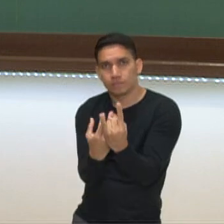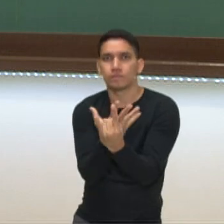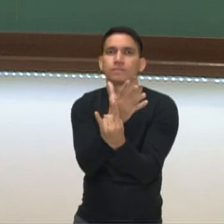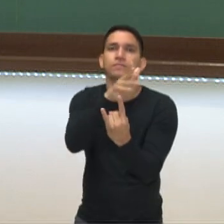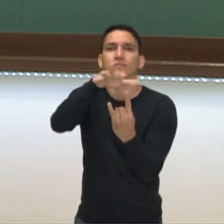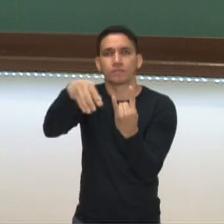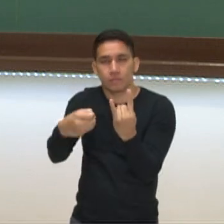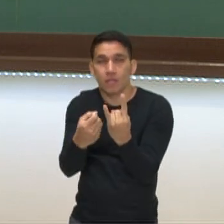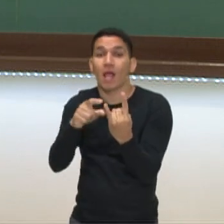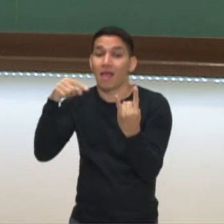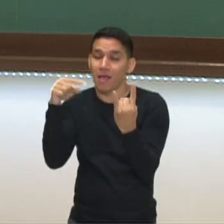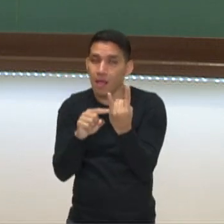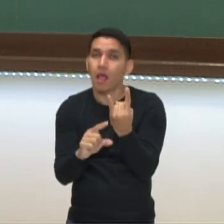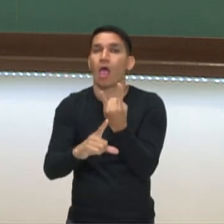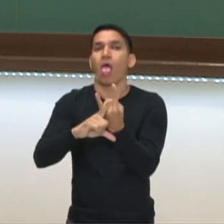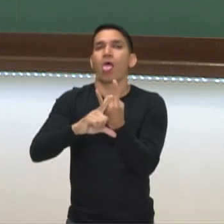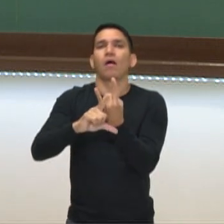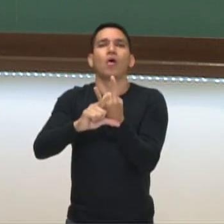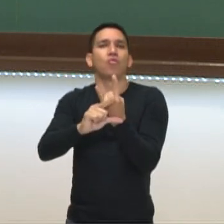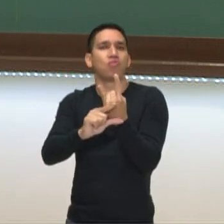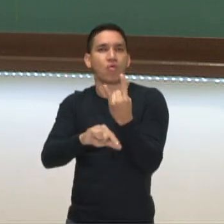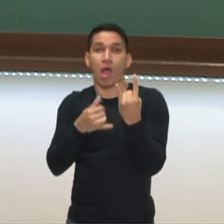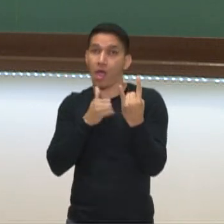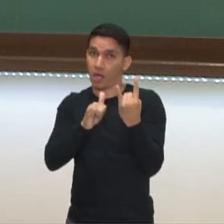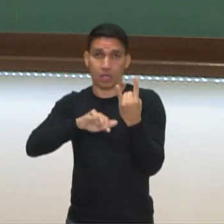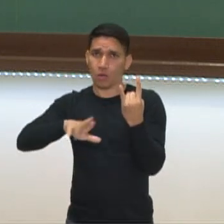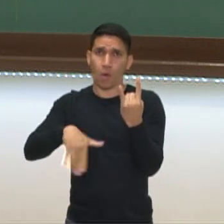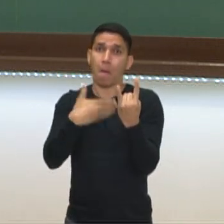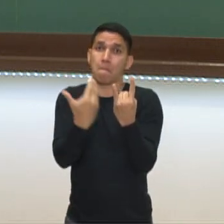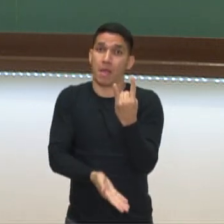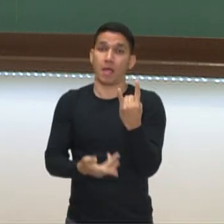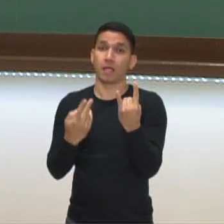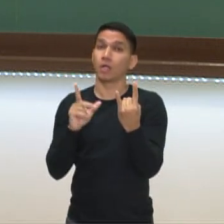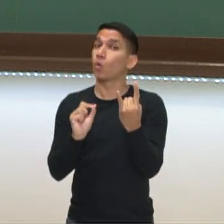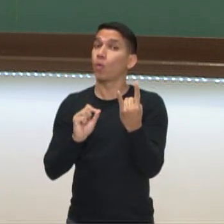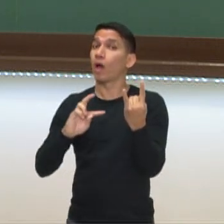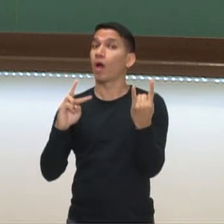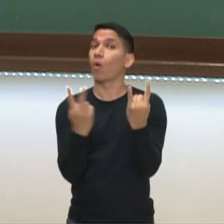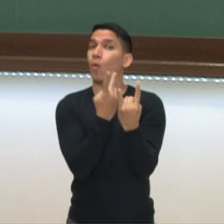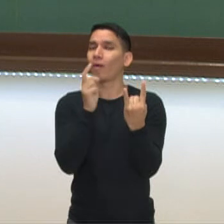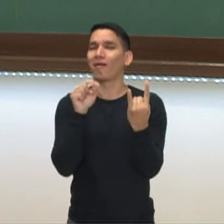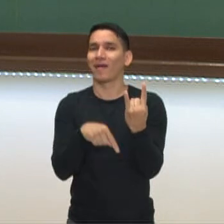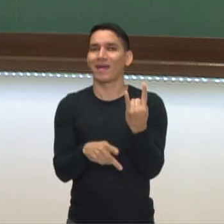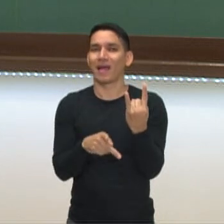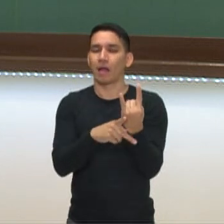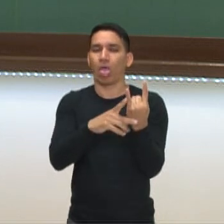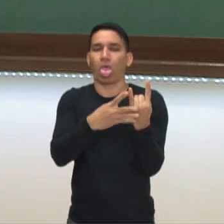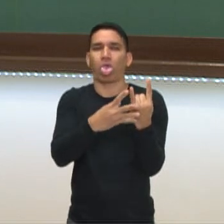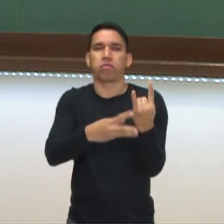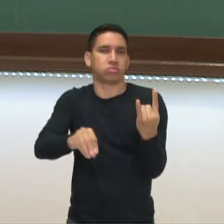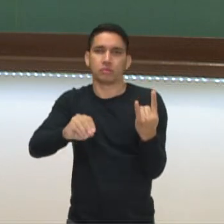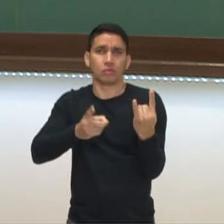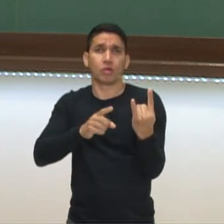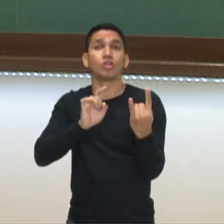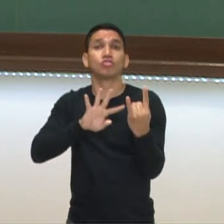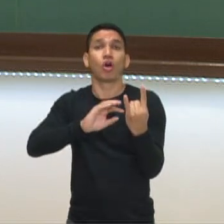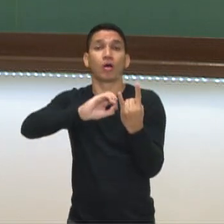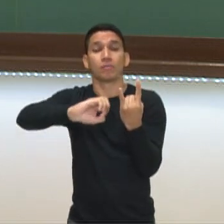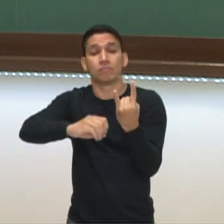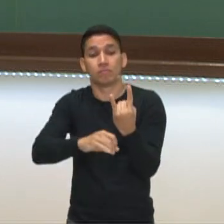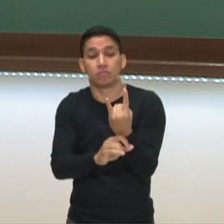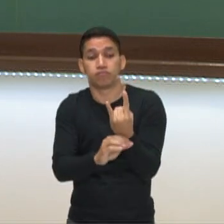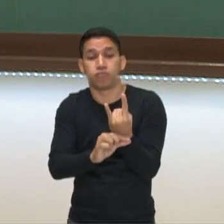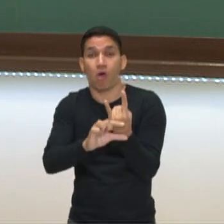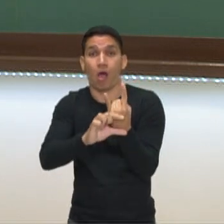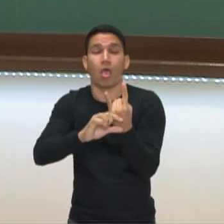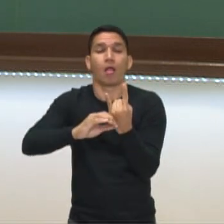vai gastando energia. Essa energia, na verdade, não se perde, né? Ela não se destrói, ela vai sendo transferida